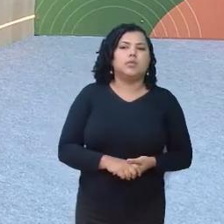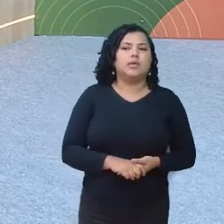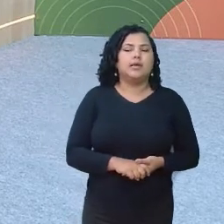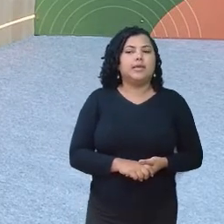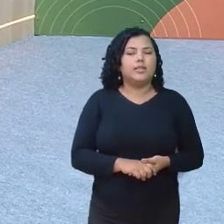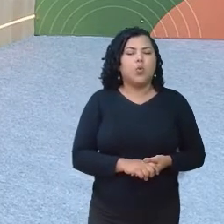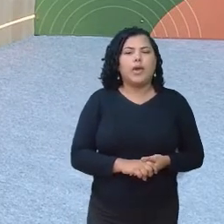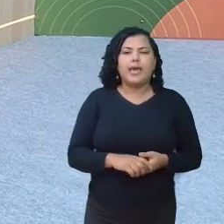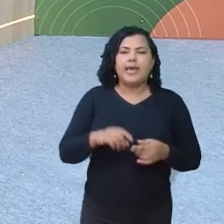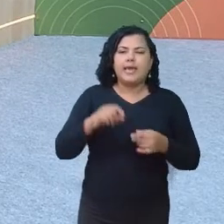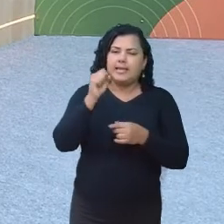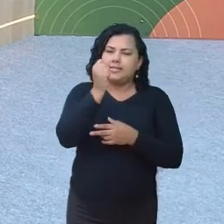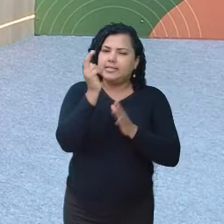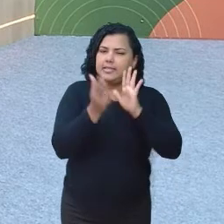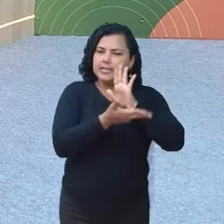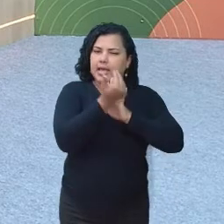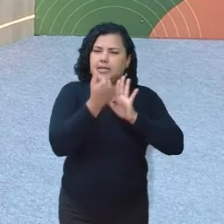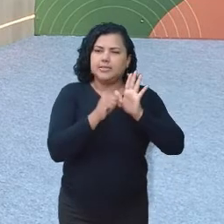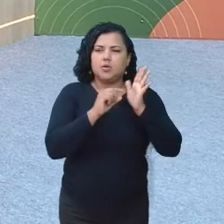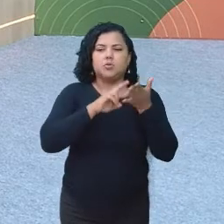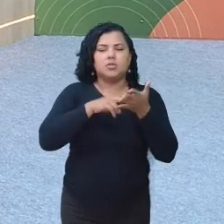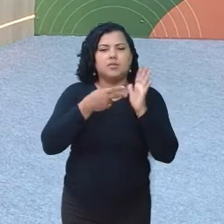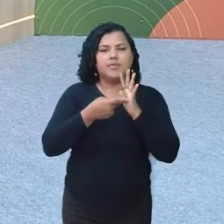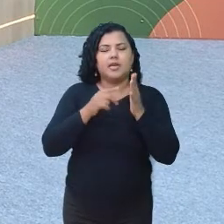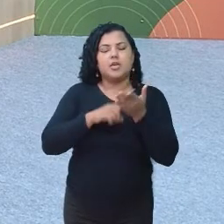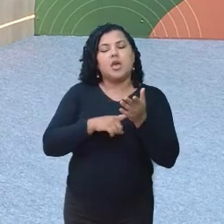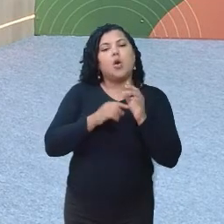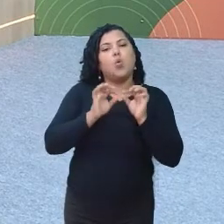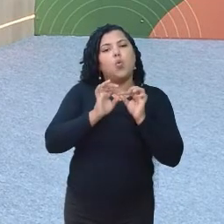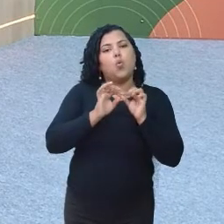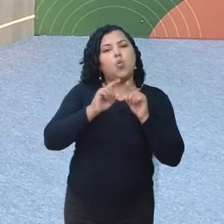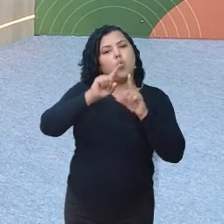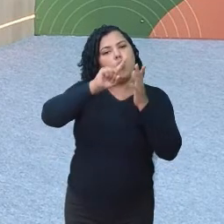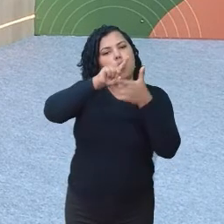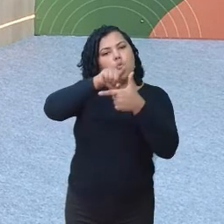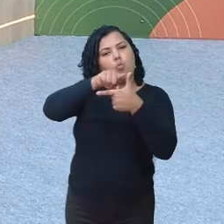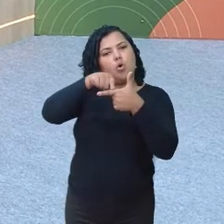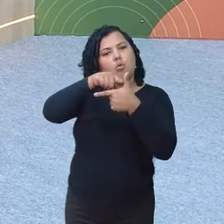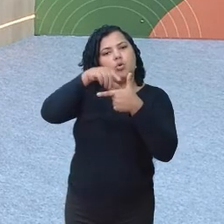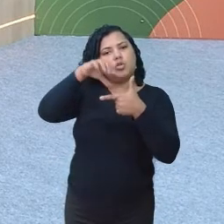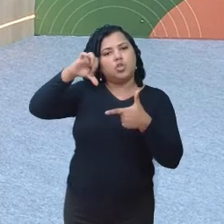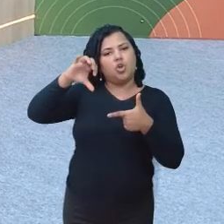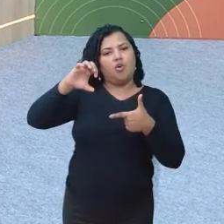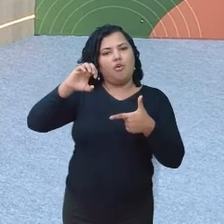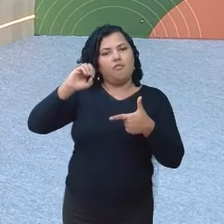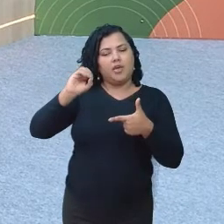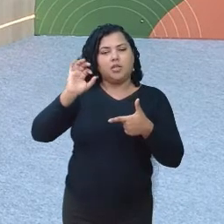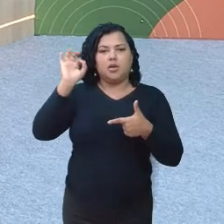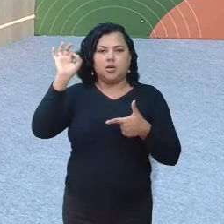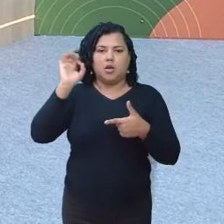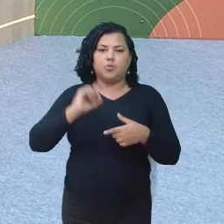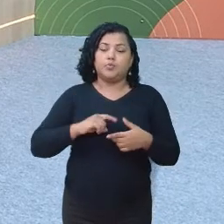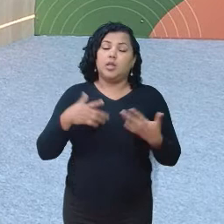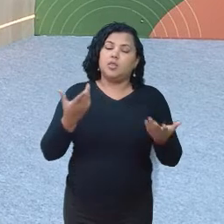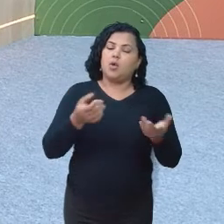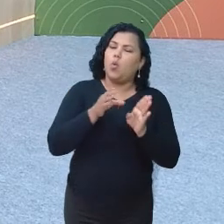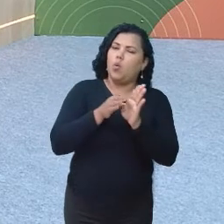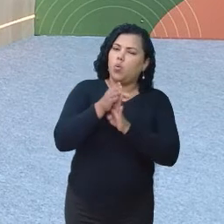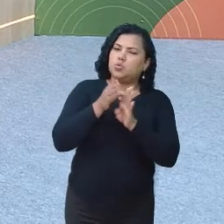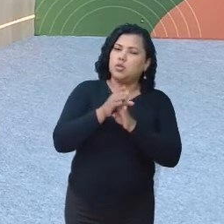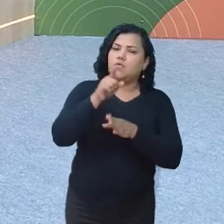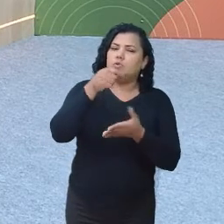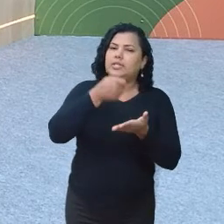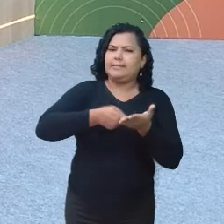reto, um ângulo de 90 graus, tá certo? Então veja qual é a minha linha de raciocínio. Eu sugiro que você tente também